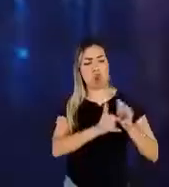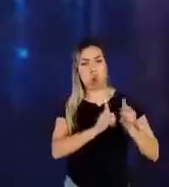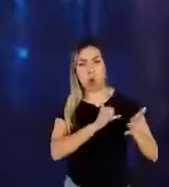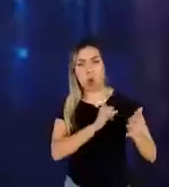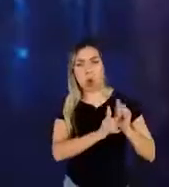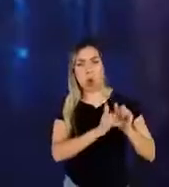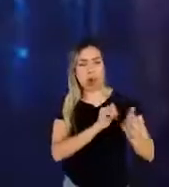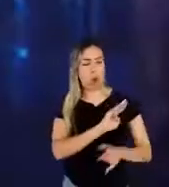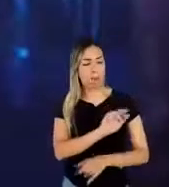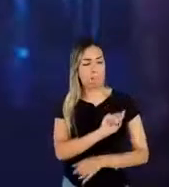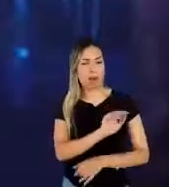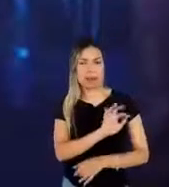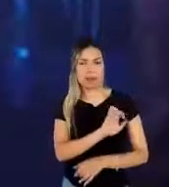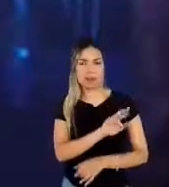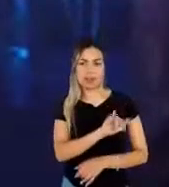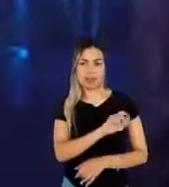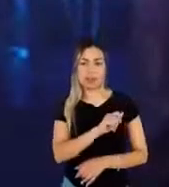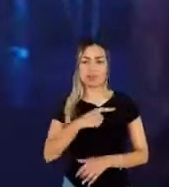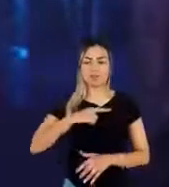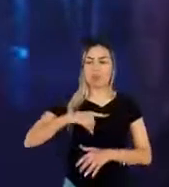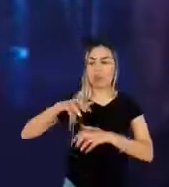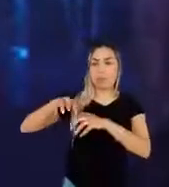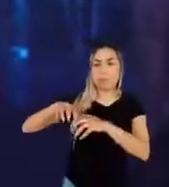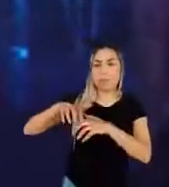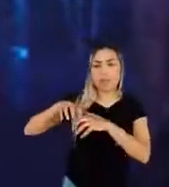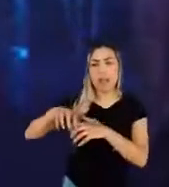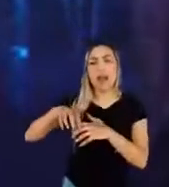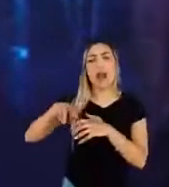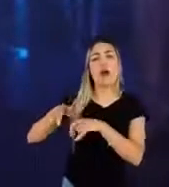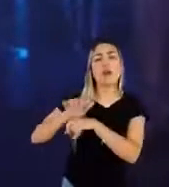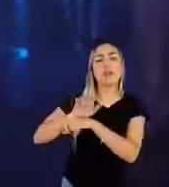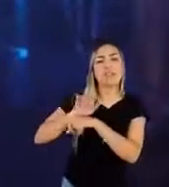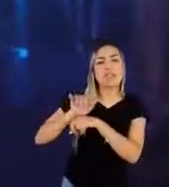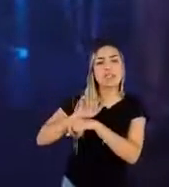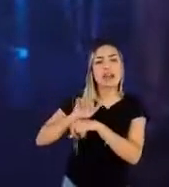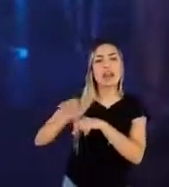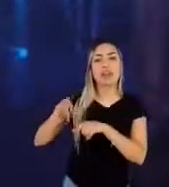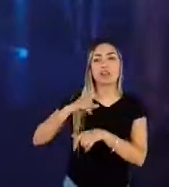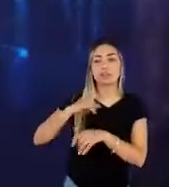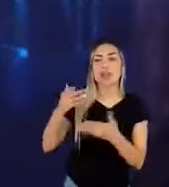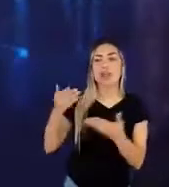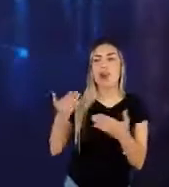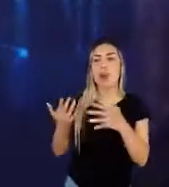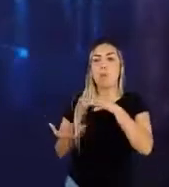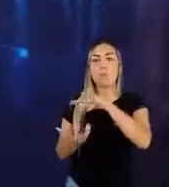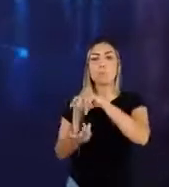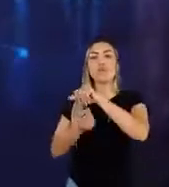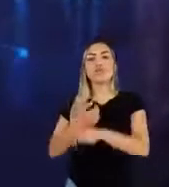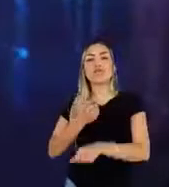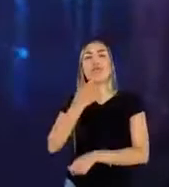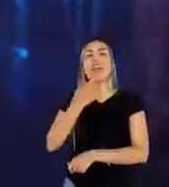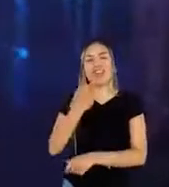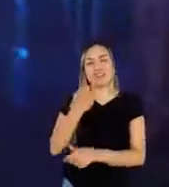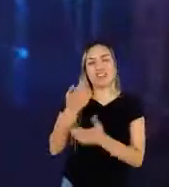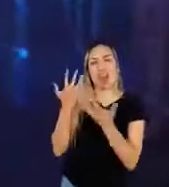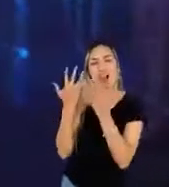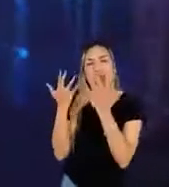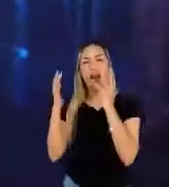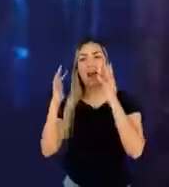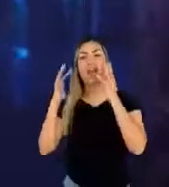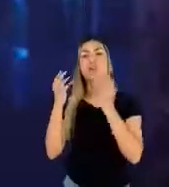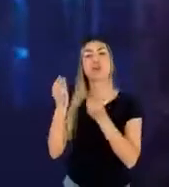minerais estratégicos, que é uma preocupação também que tem no mundo verde hoje, é como é que nós vamos guardar essa